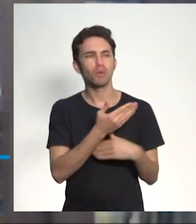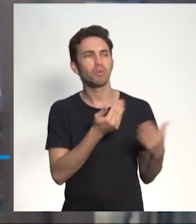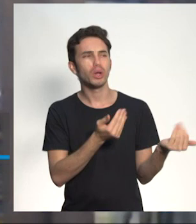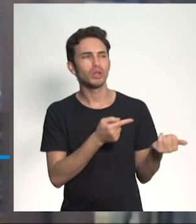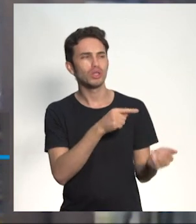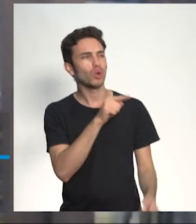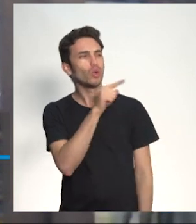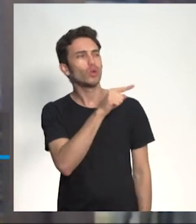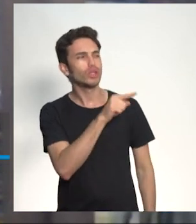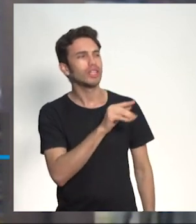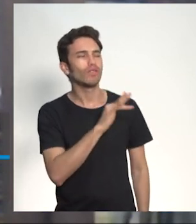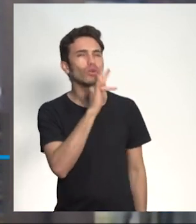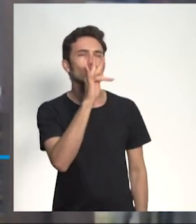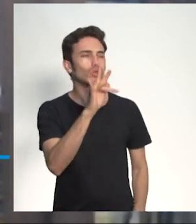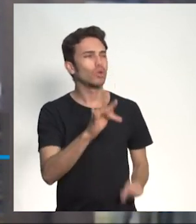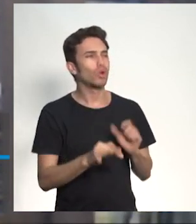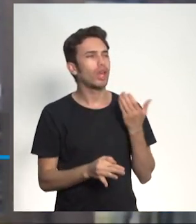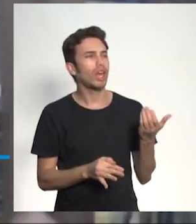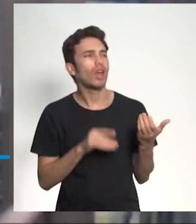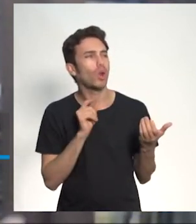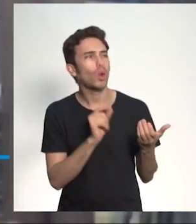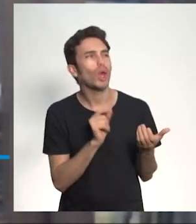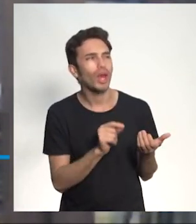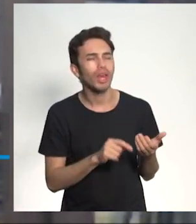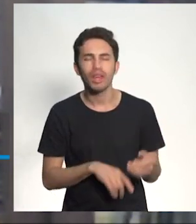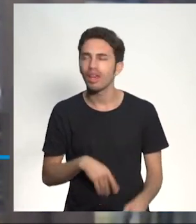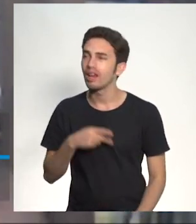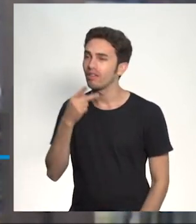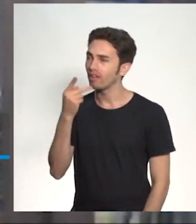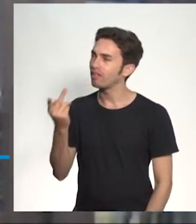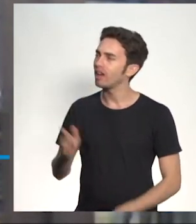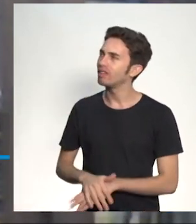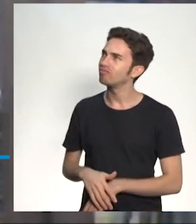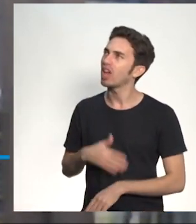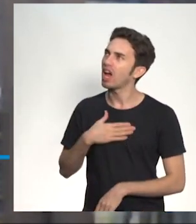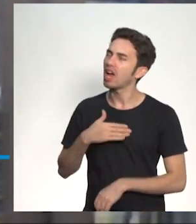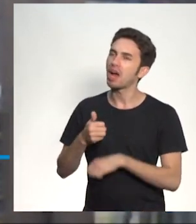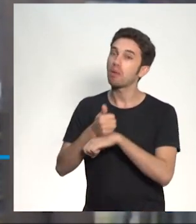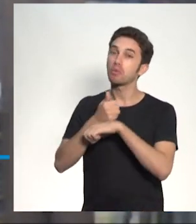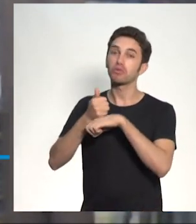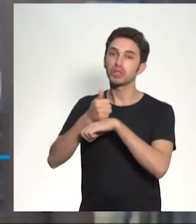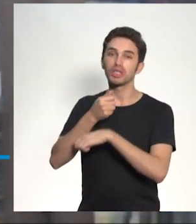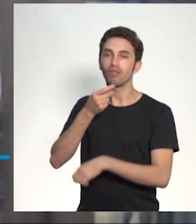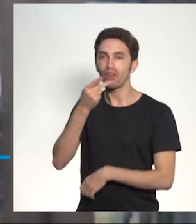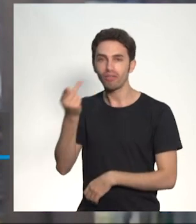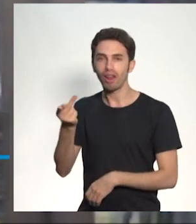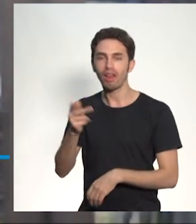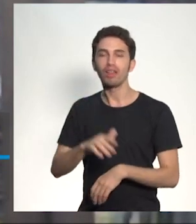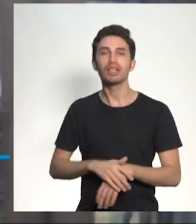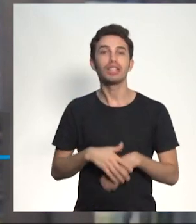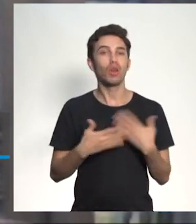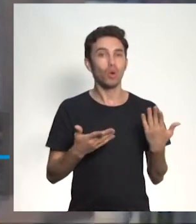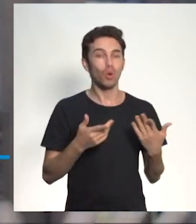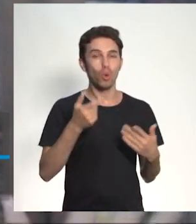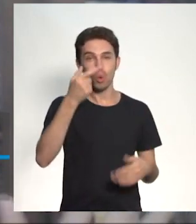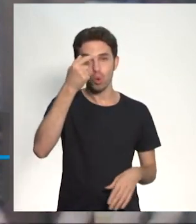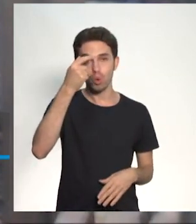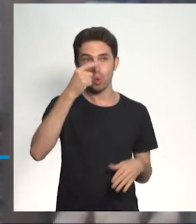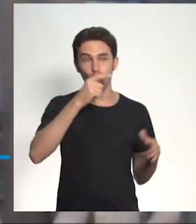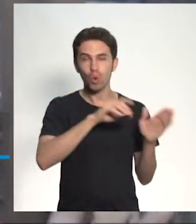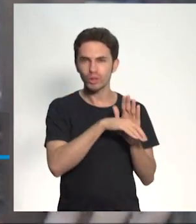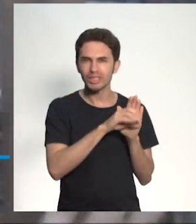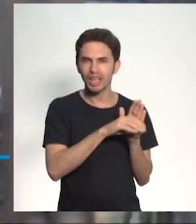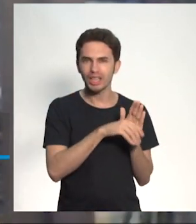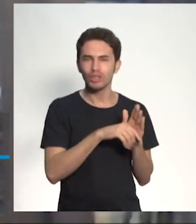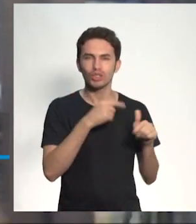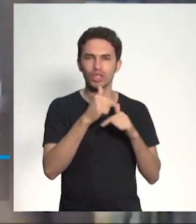o que você quer ser, né? Ele vai dizer a profissão. né? Então, o conceito de trabalho mudou tanto ao longo